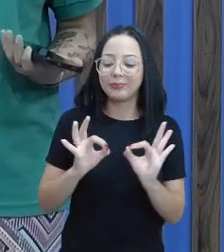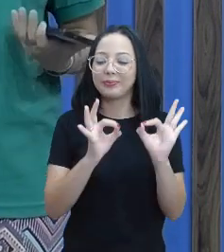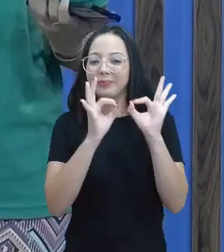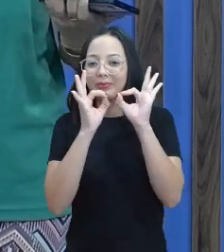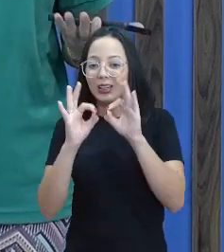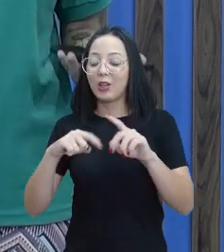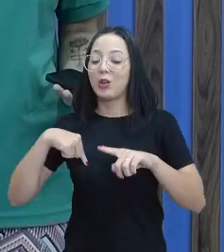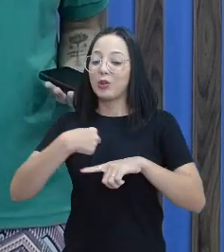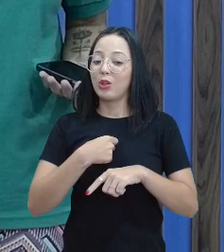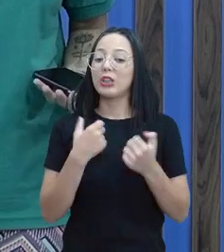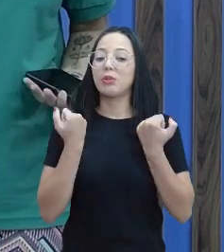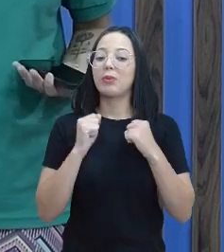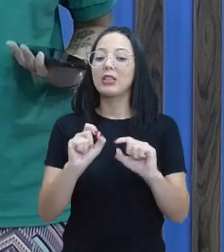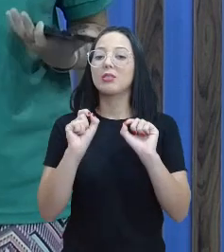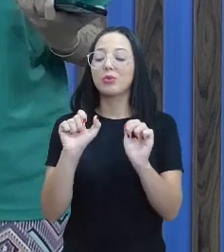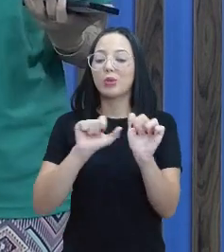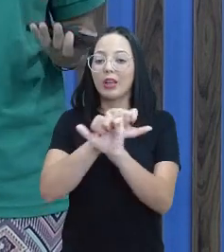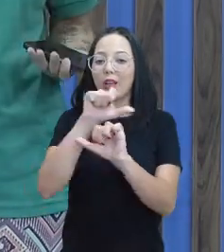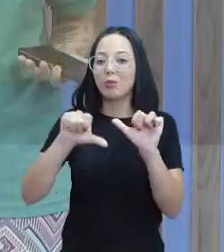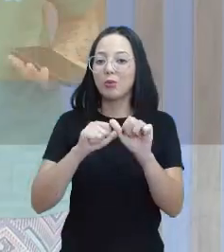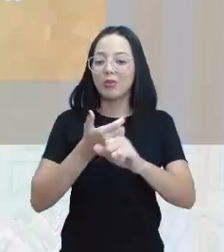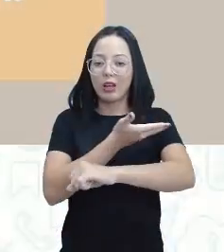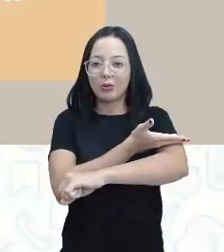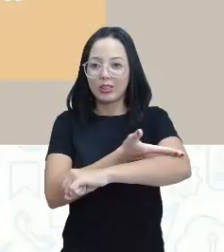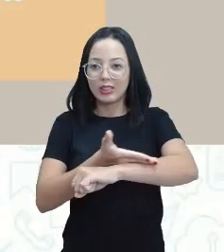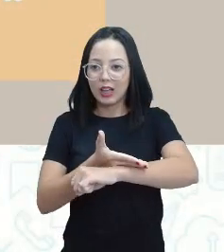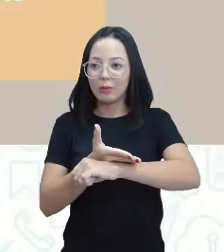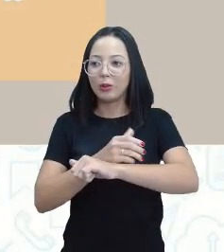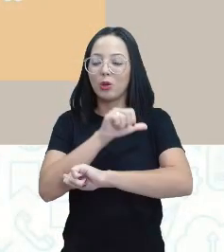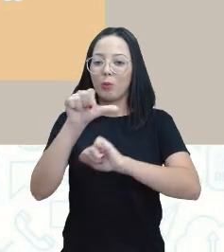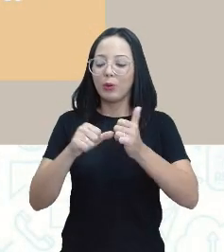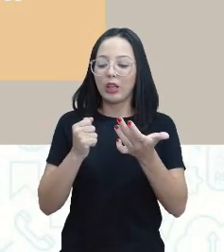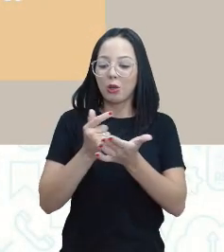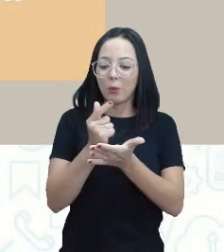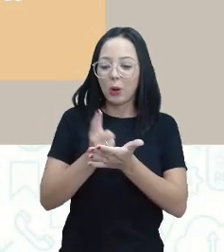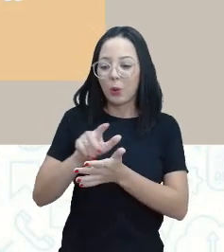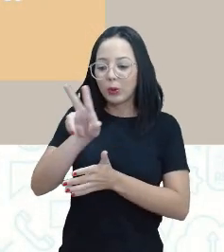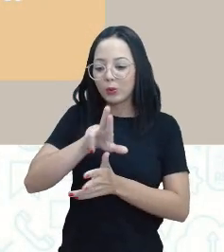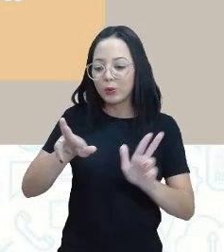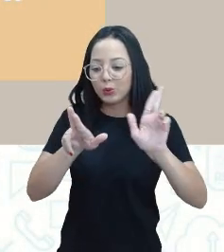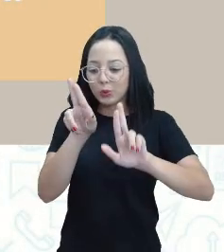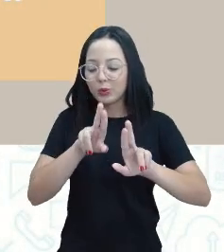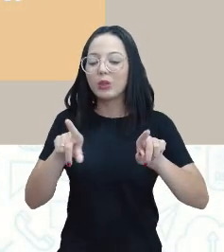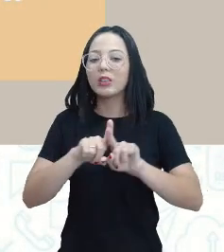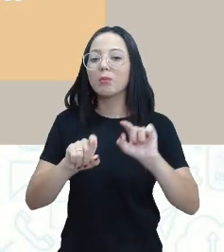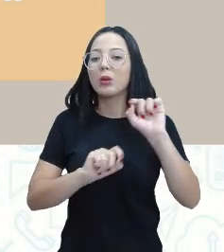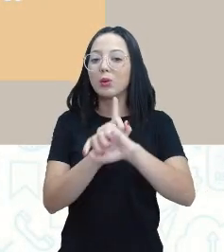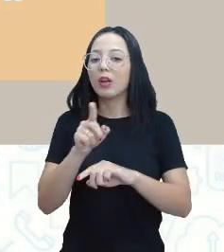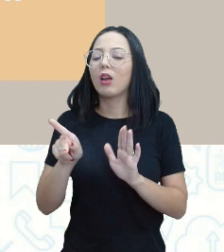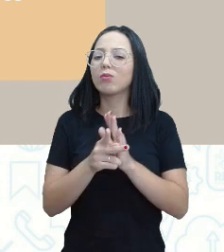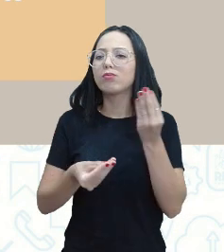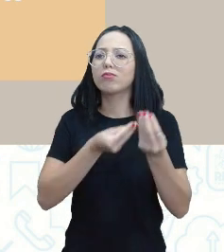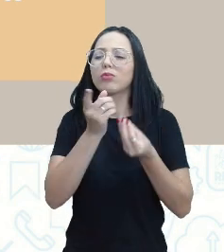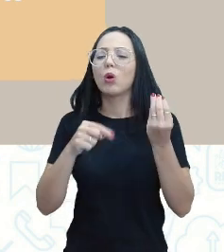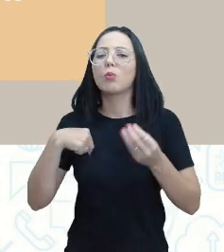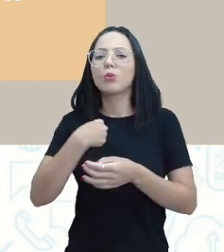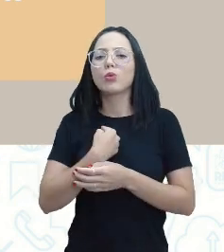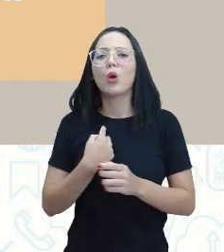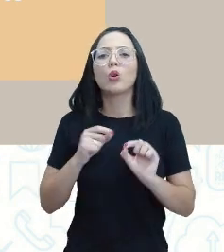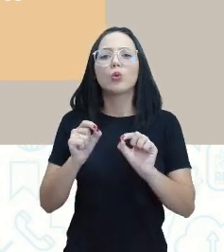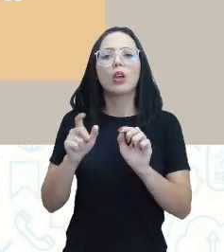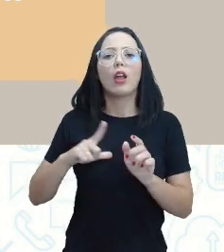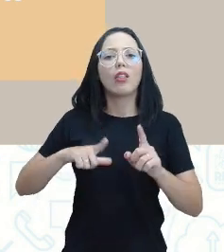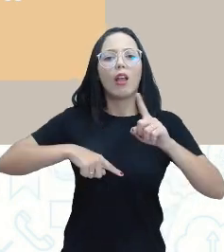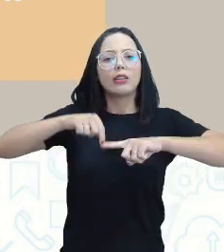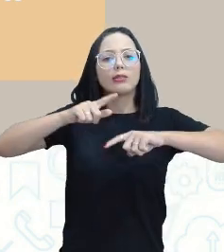né? Precisamos mudar os nossos hábitos de consumo, né? E não só isso, mas também a forma como encaminhamos